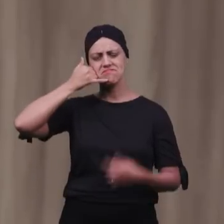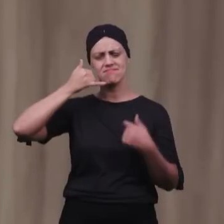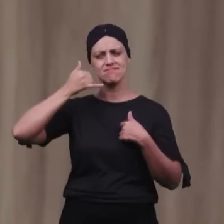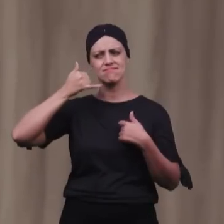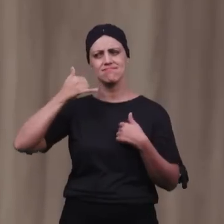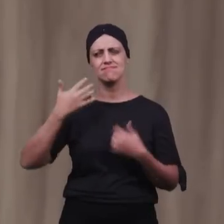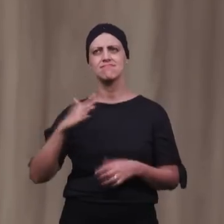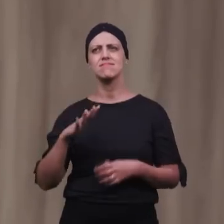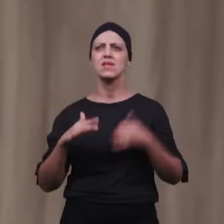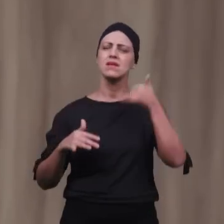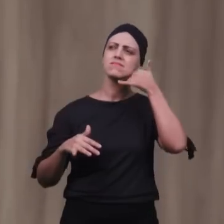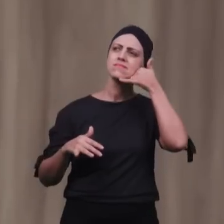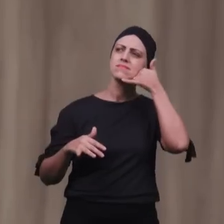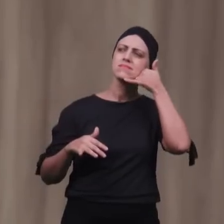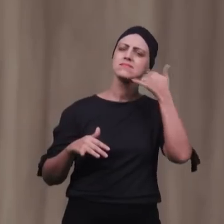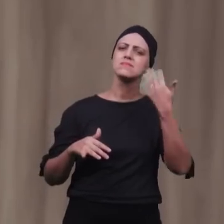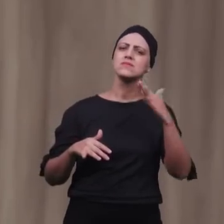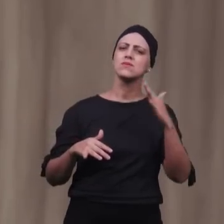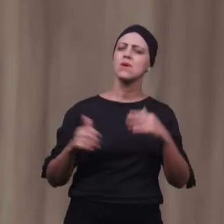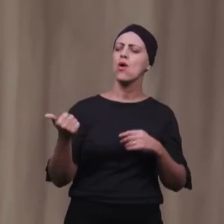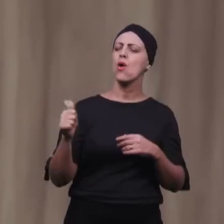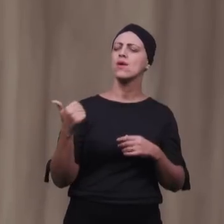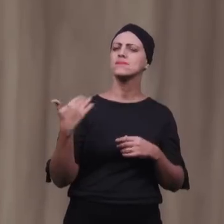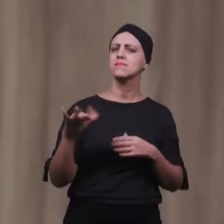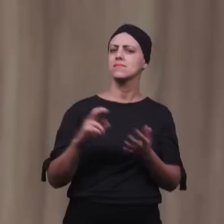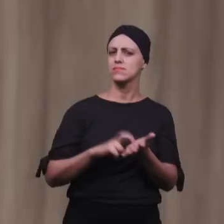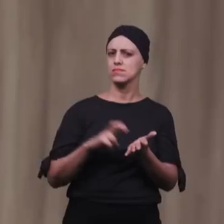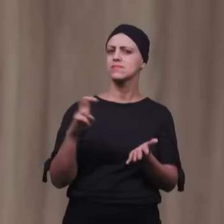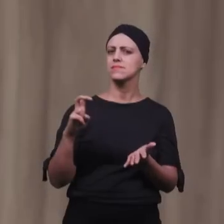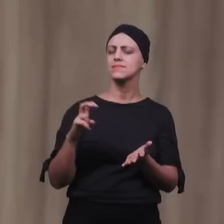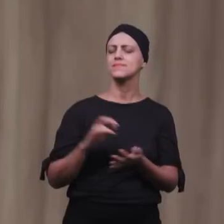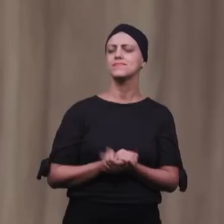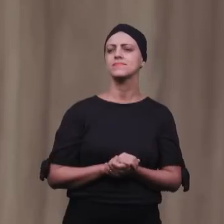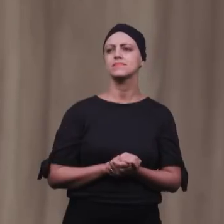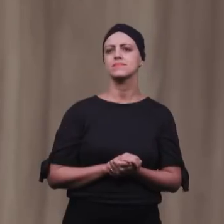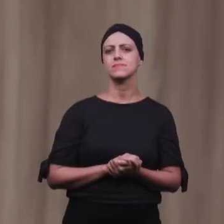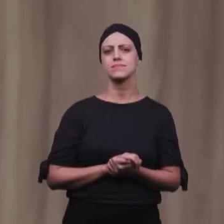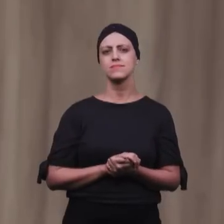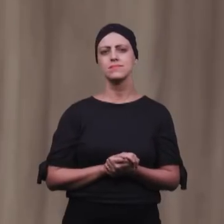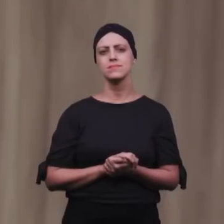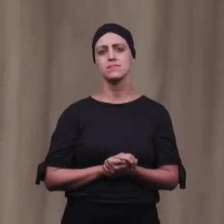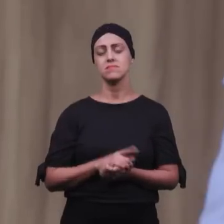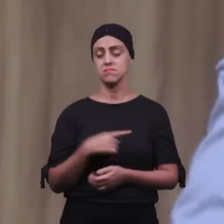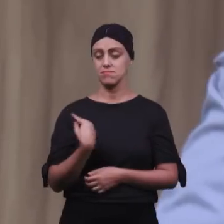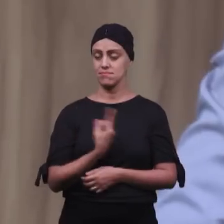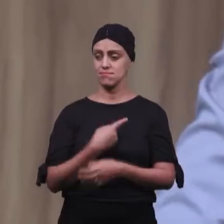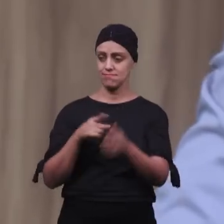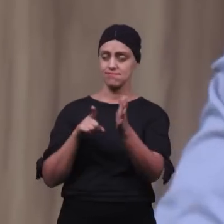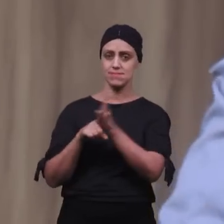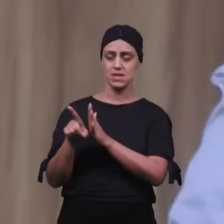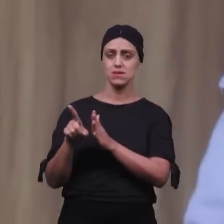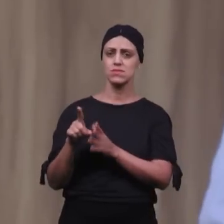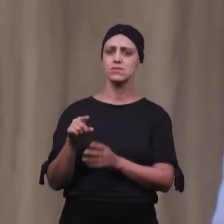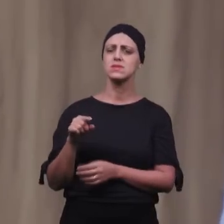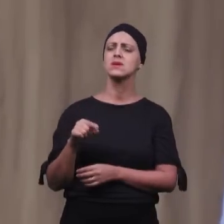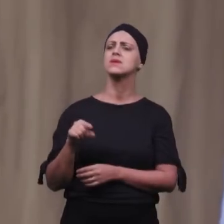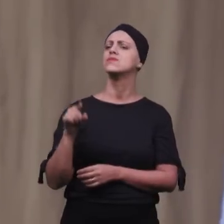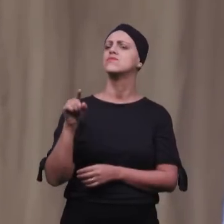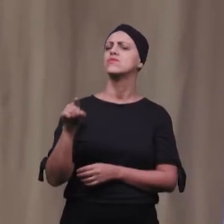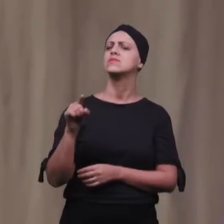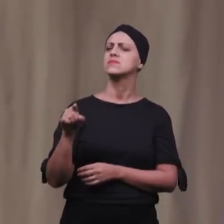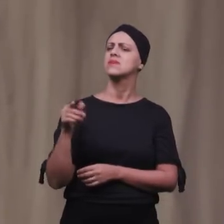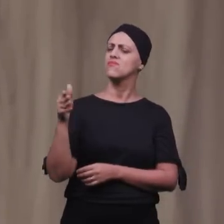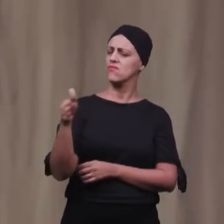de 11h30 da manhã, e como a gente sempre pergunta, né? Você frequenta